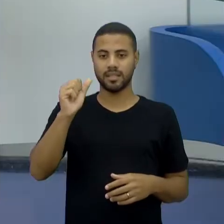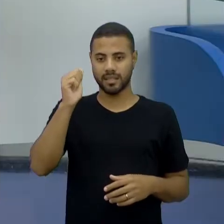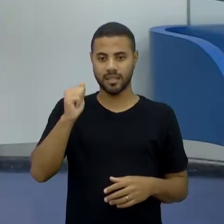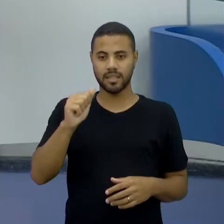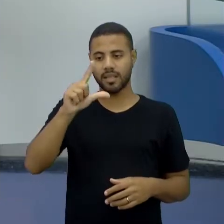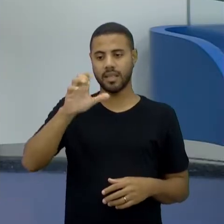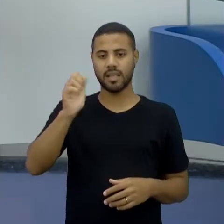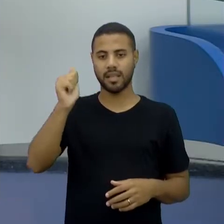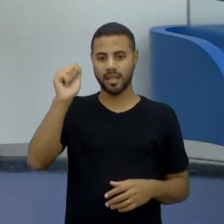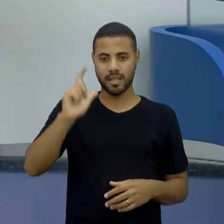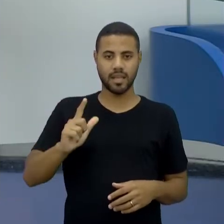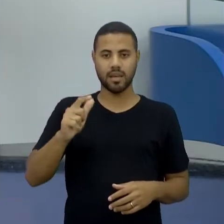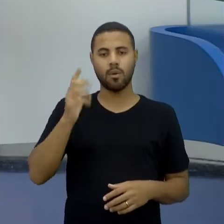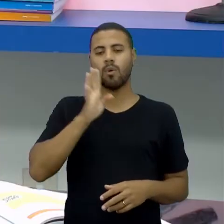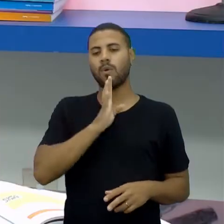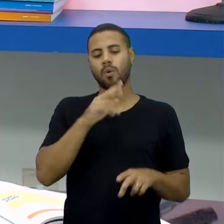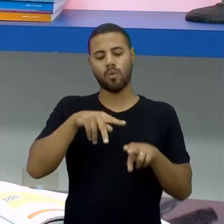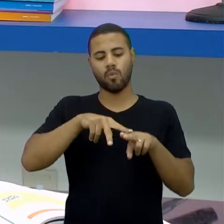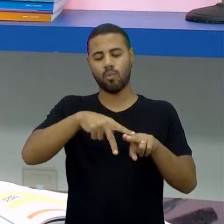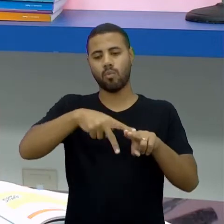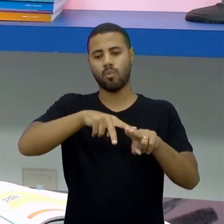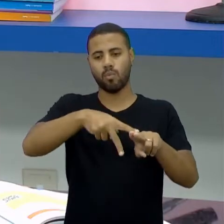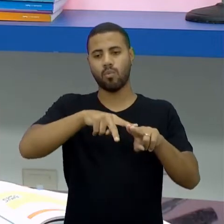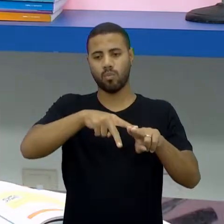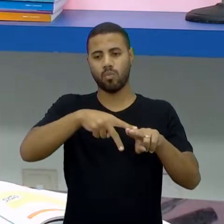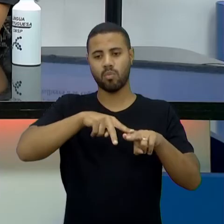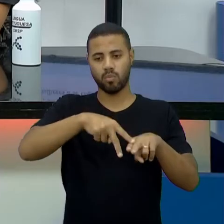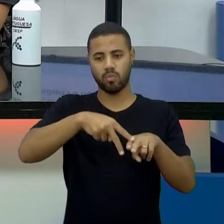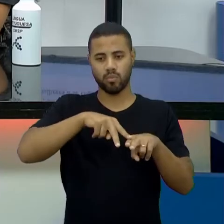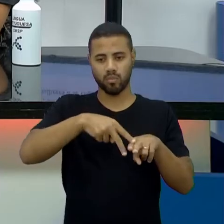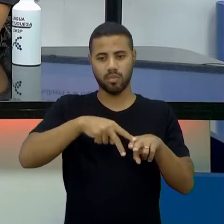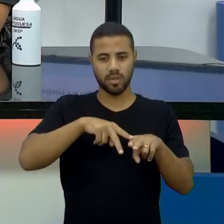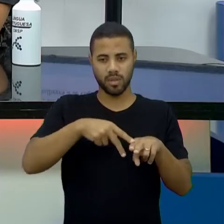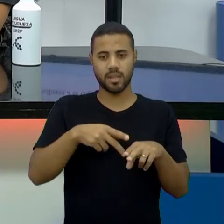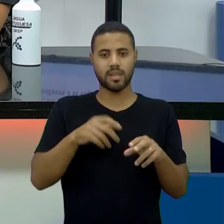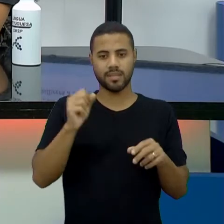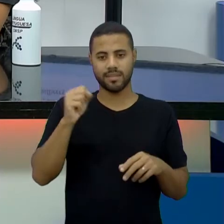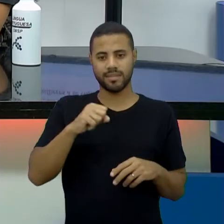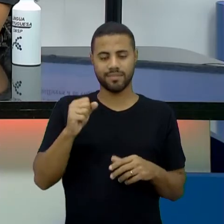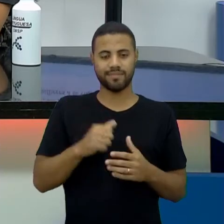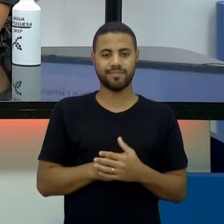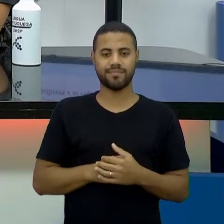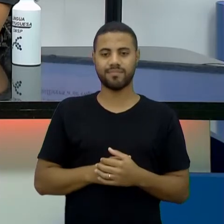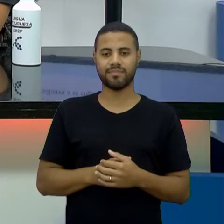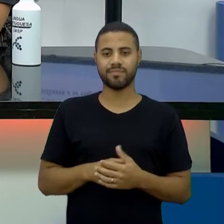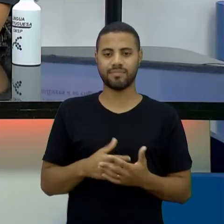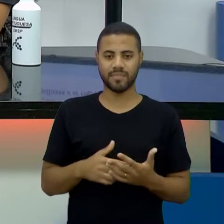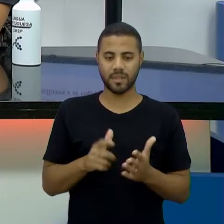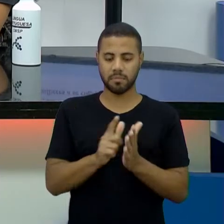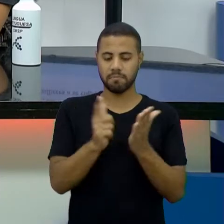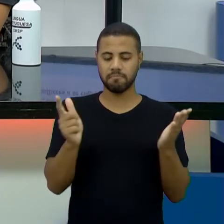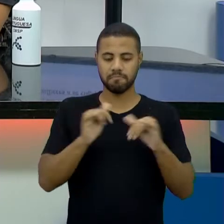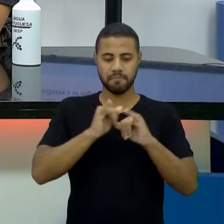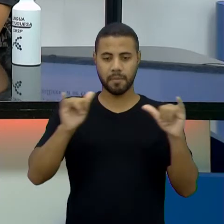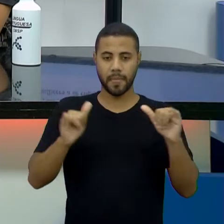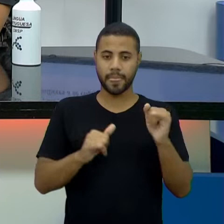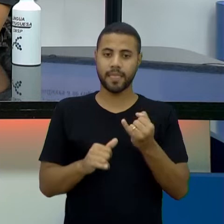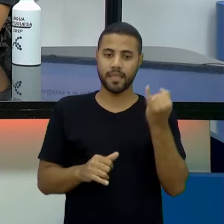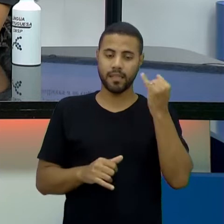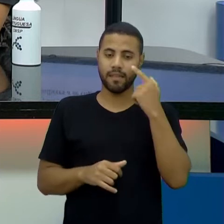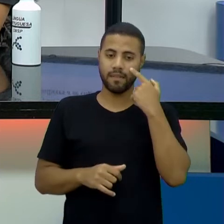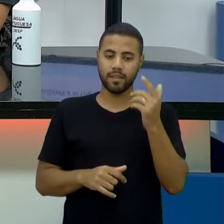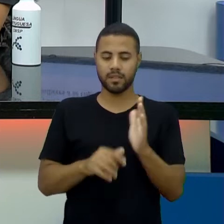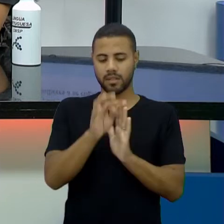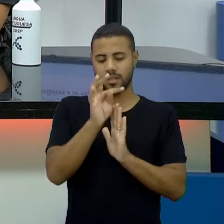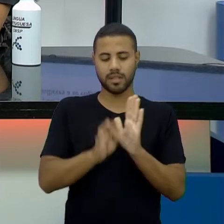Raíssa Leal é a do skate. Do skate, não tinha... A nossa fadinha. Então, olha só que texto jornalístico bacana que eu achei, porque a gente